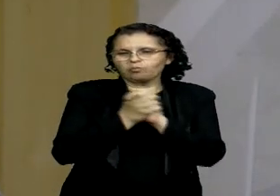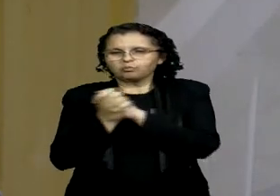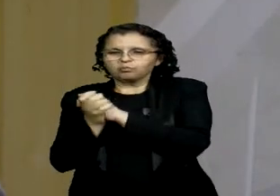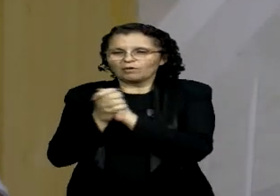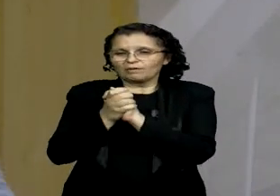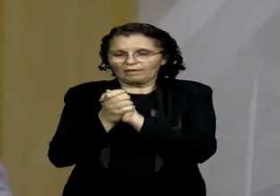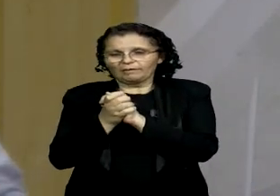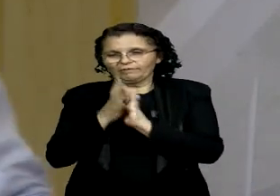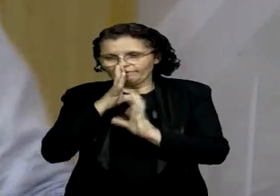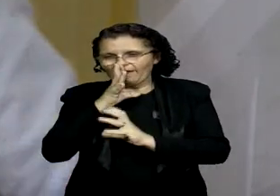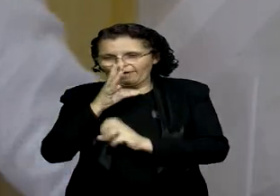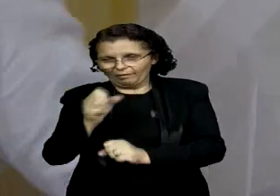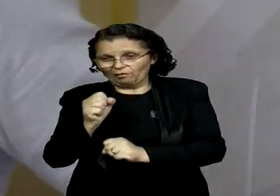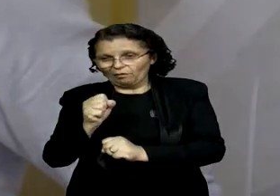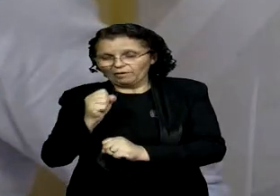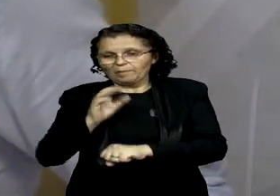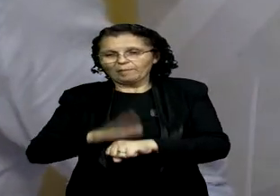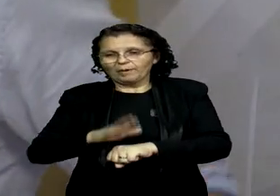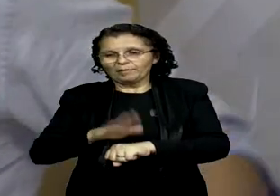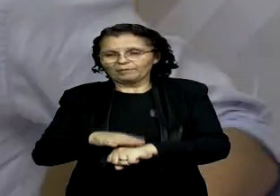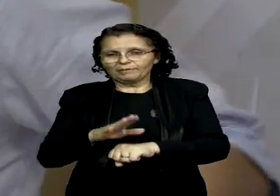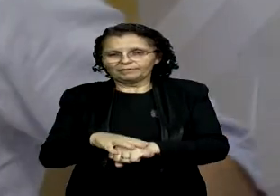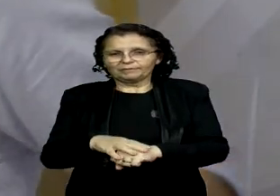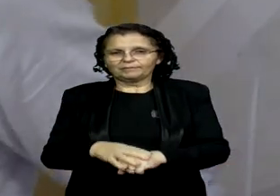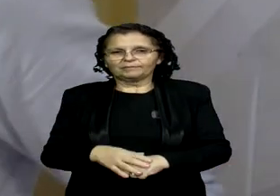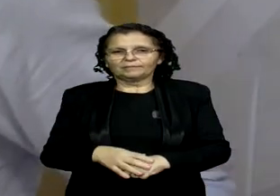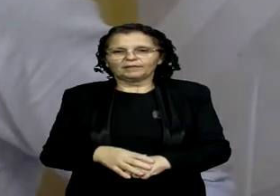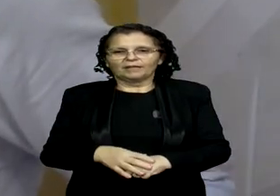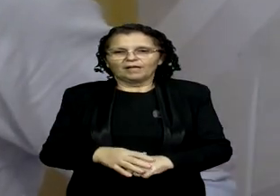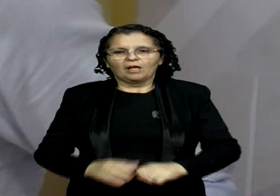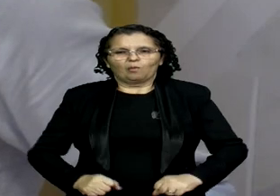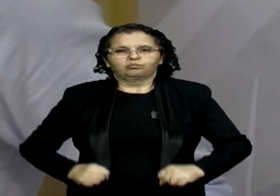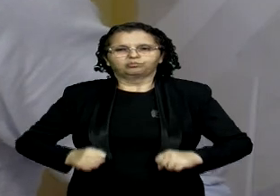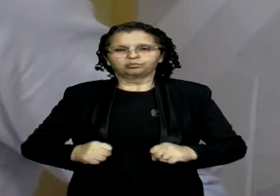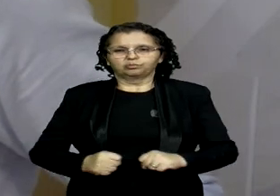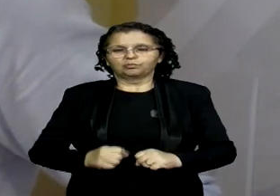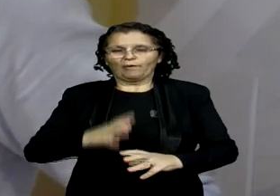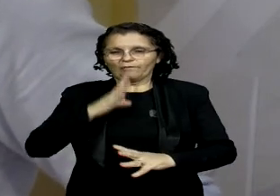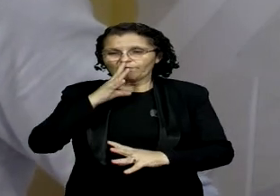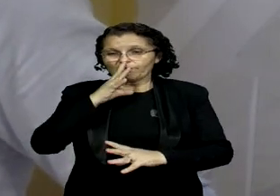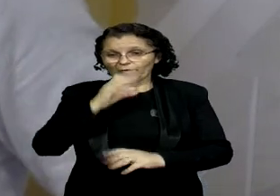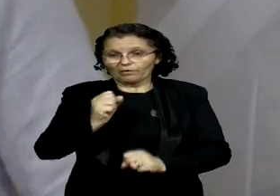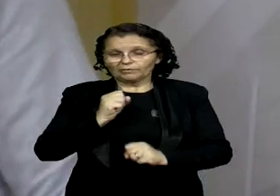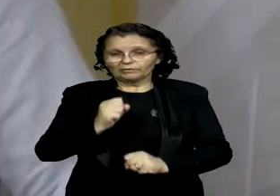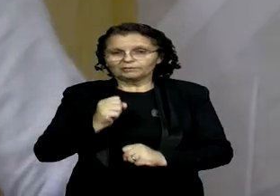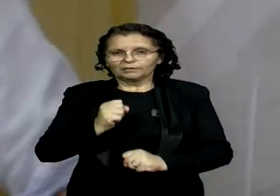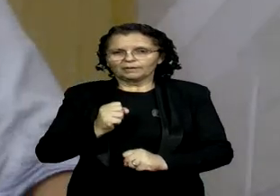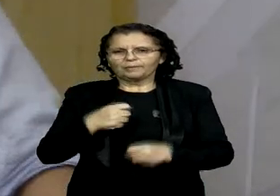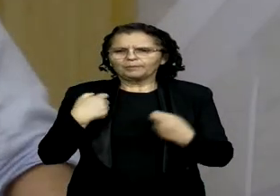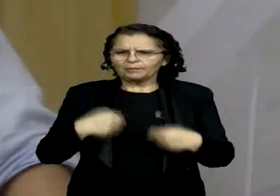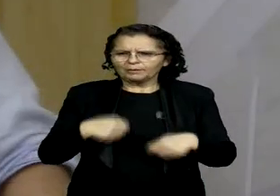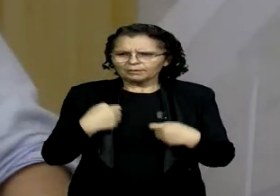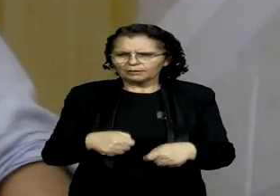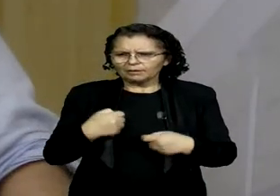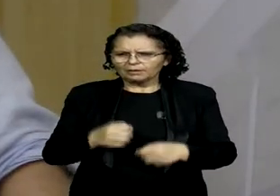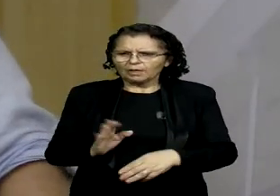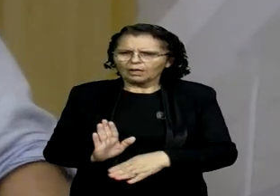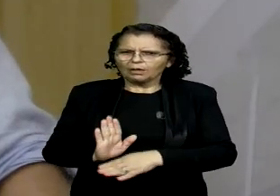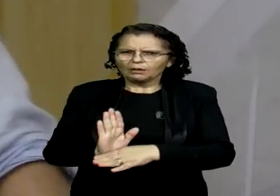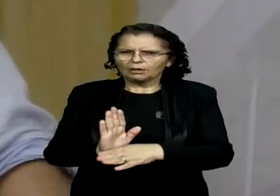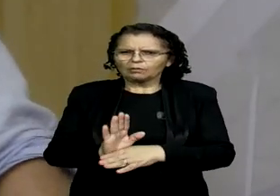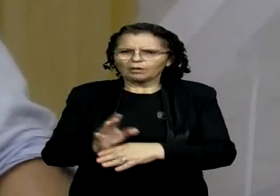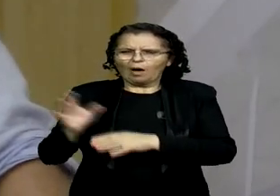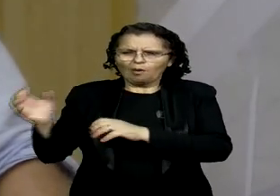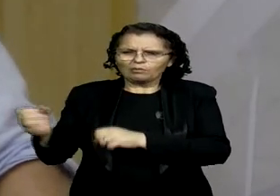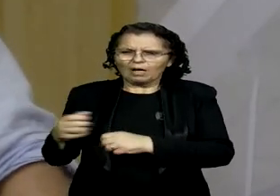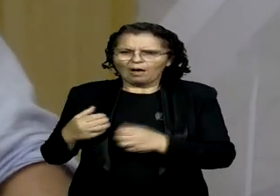aí, né? Elivelto é meio avantajado, né, Carmônio? Por isso que lá, quando precisa